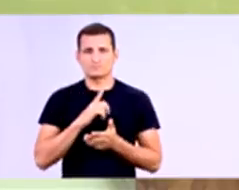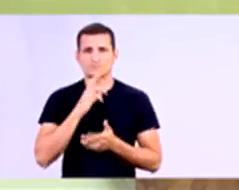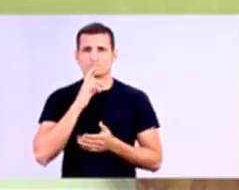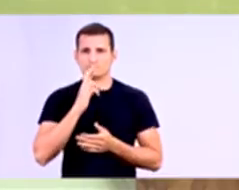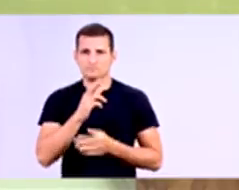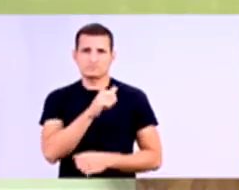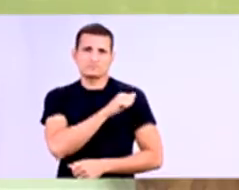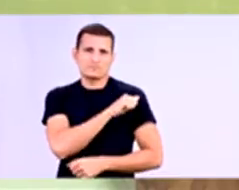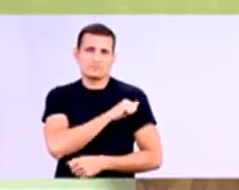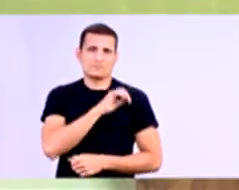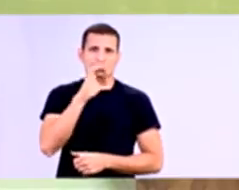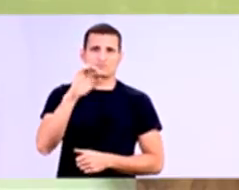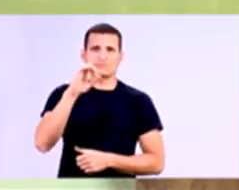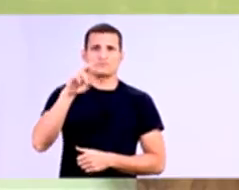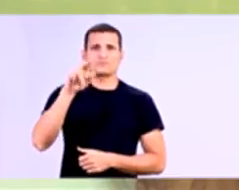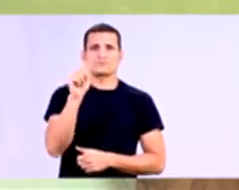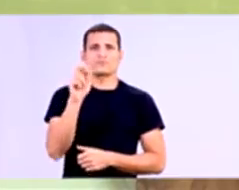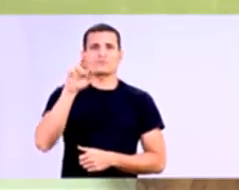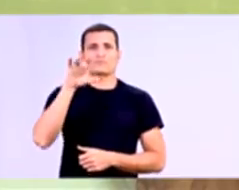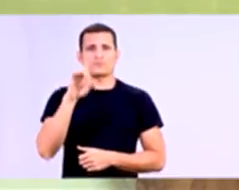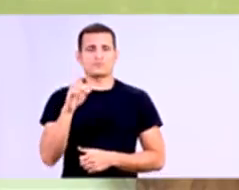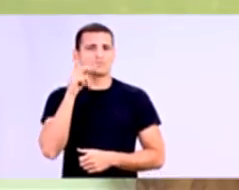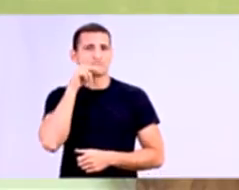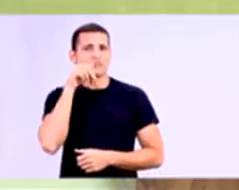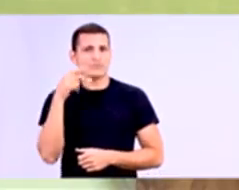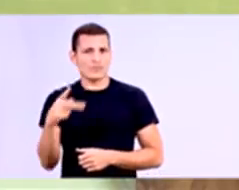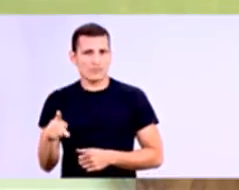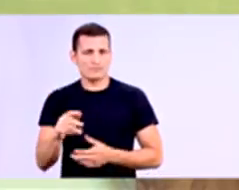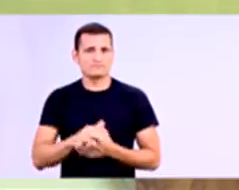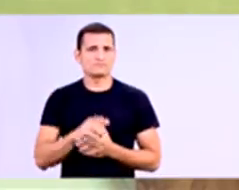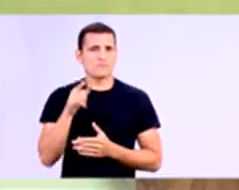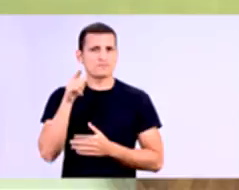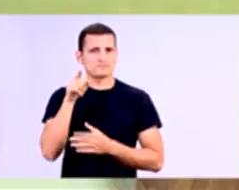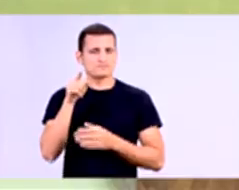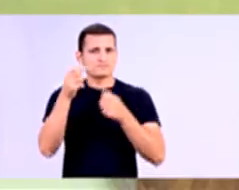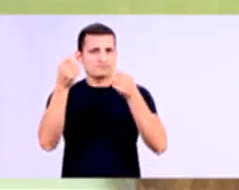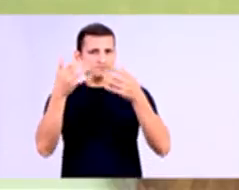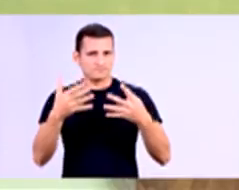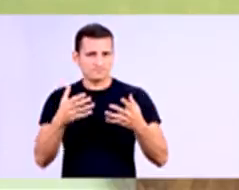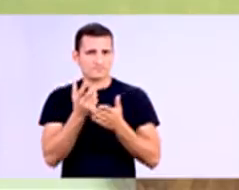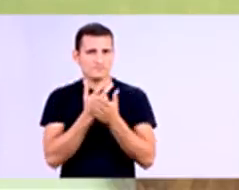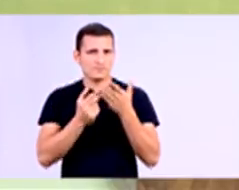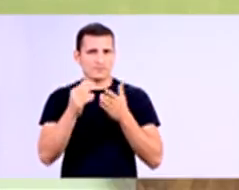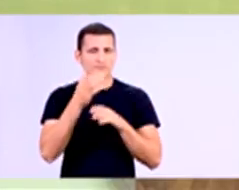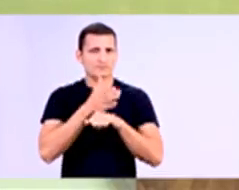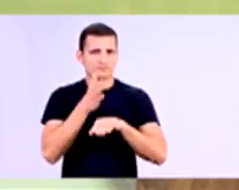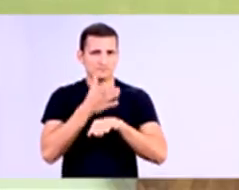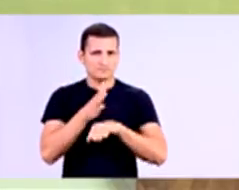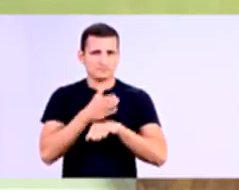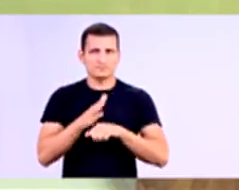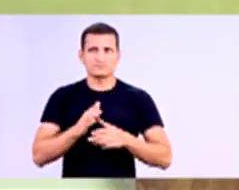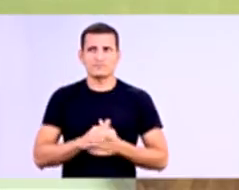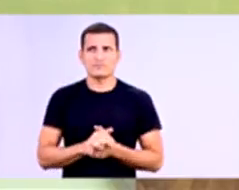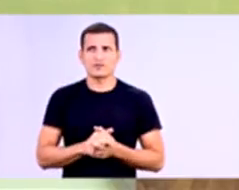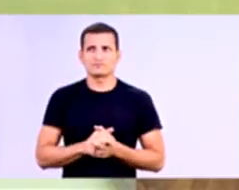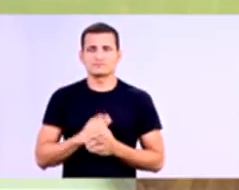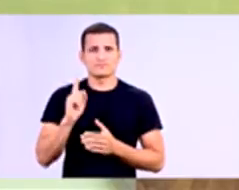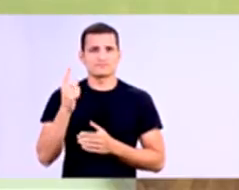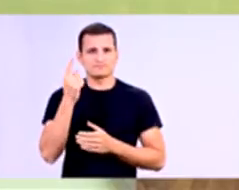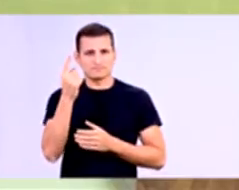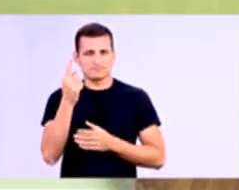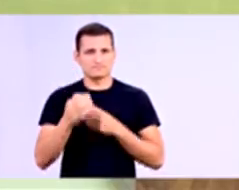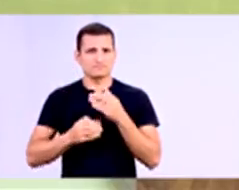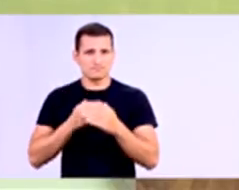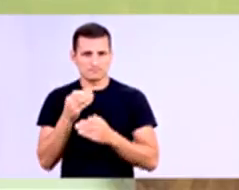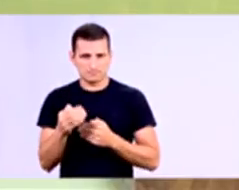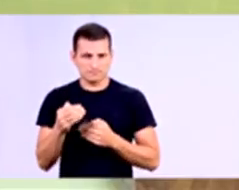aluno Eduardo, aqui do Polo de Porto Velho, que ele fala do diagrama de atividade. Então, primeiro passo,